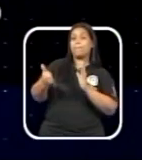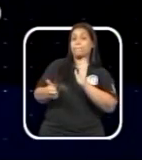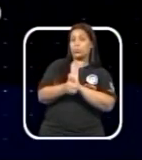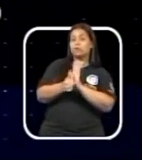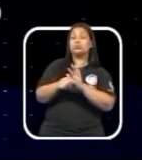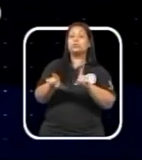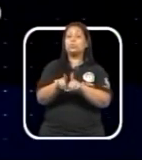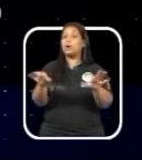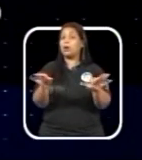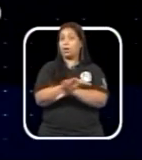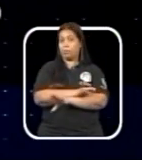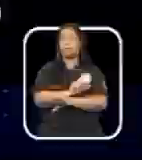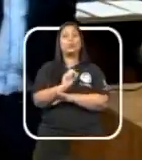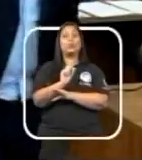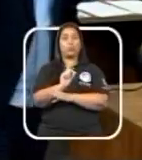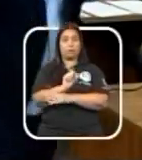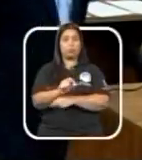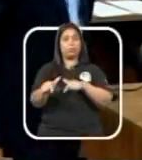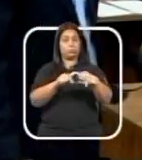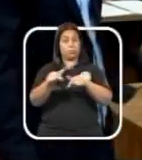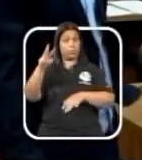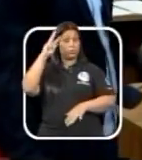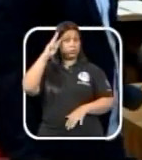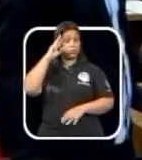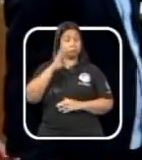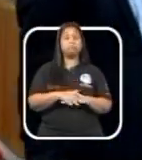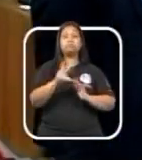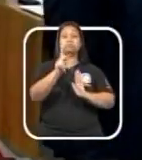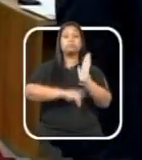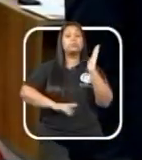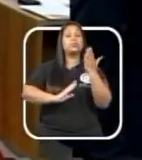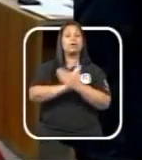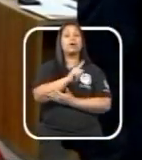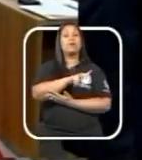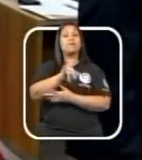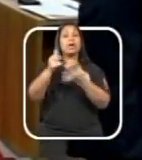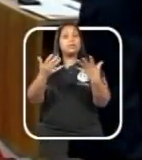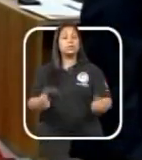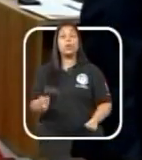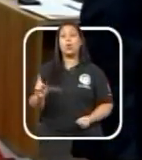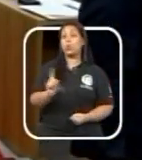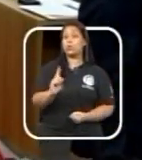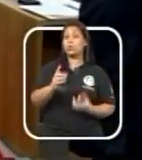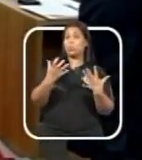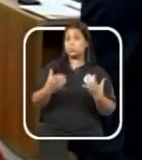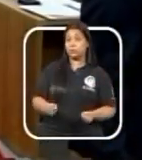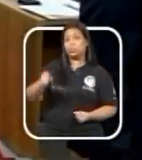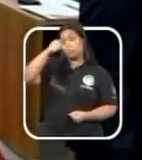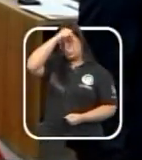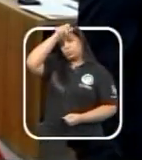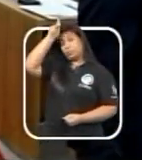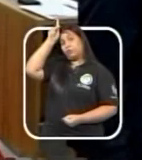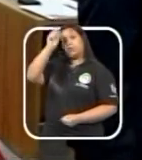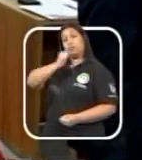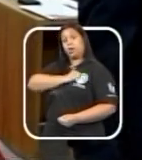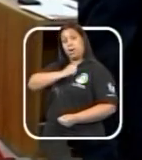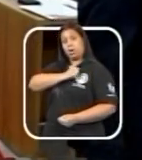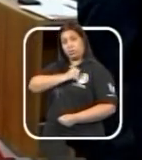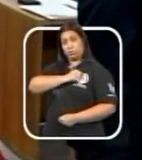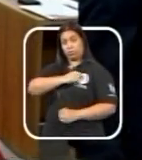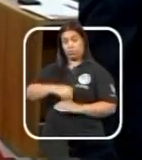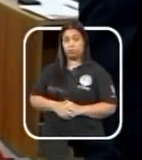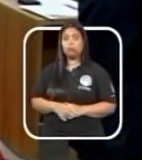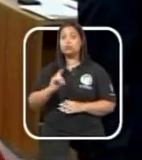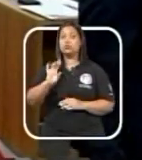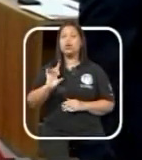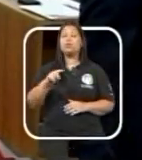os trabalhos desta terça-feira. Os projetos aprovados seguem agora para sanção ou veto do prefeito Edinho Araújo.